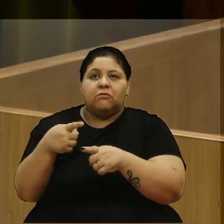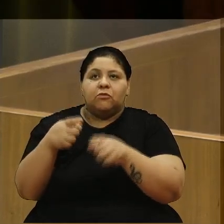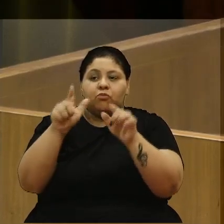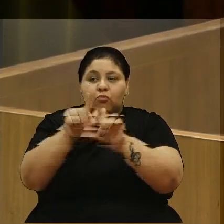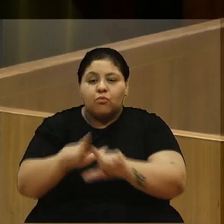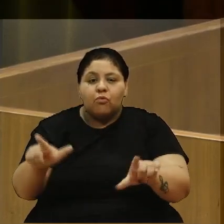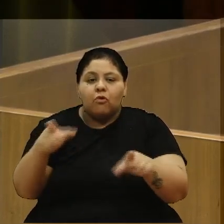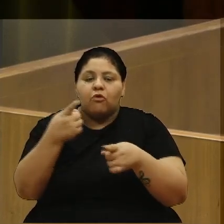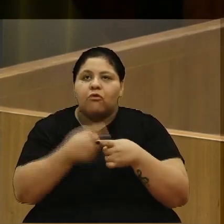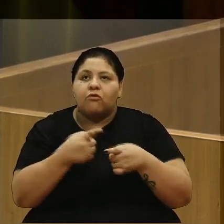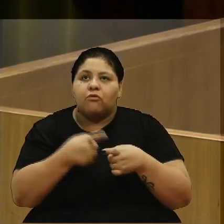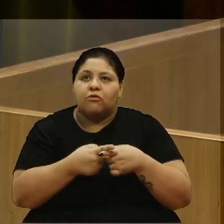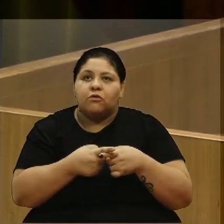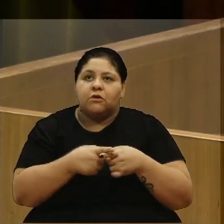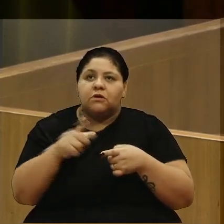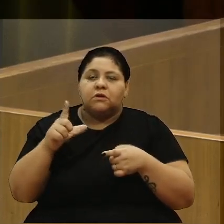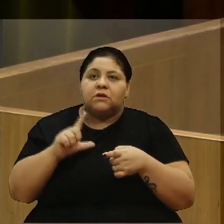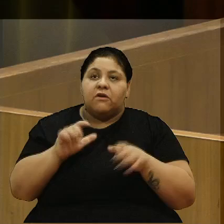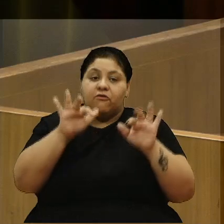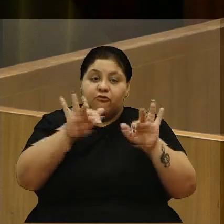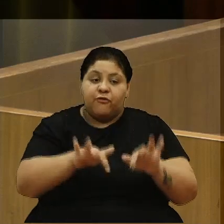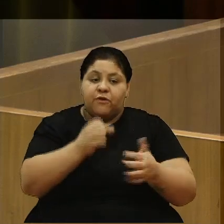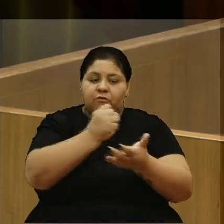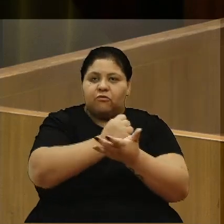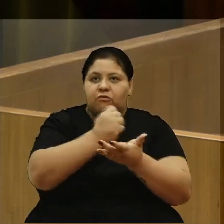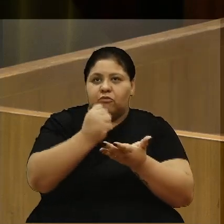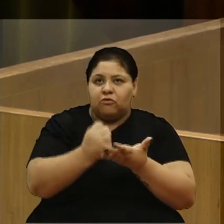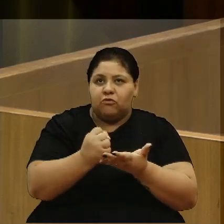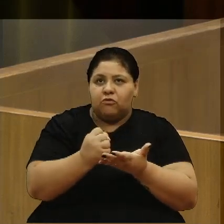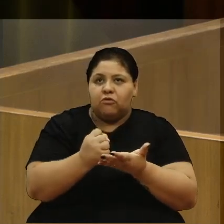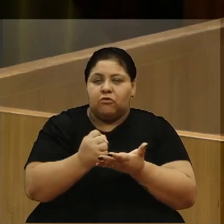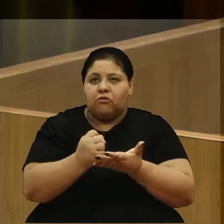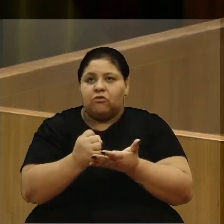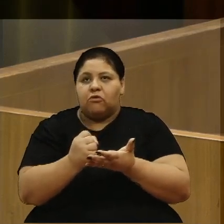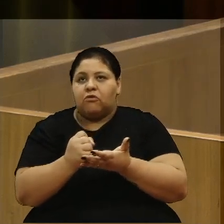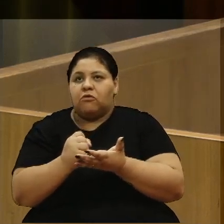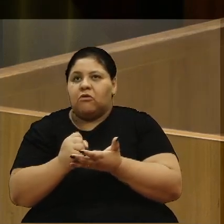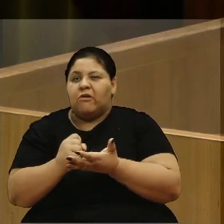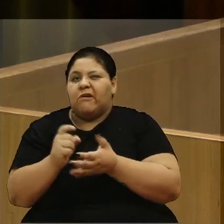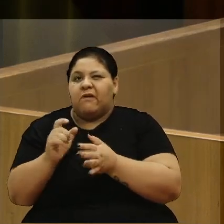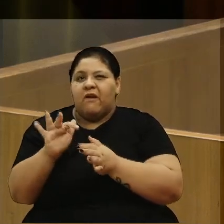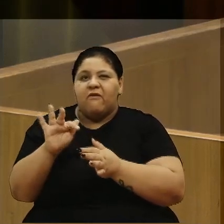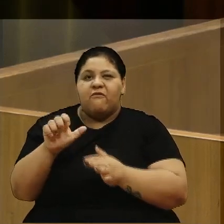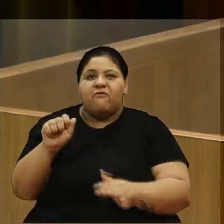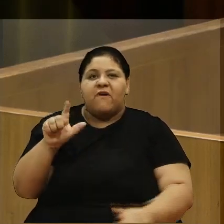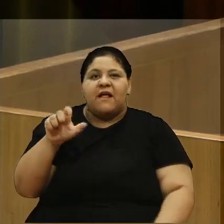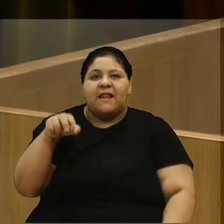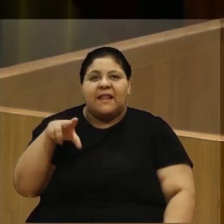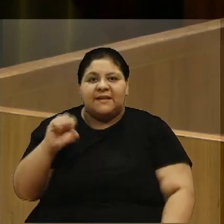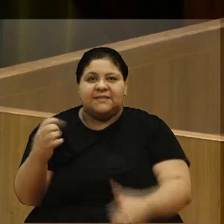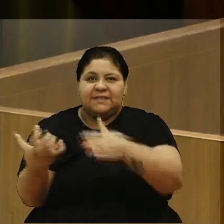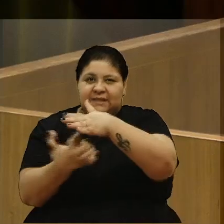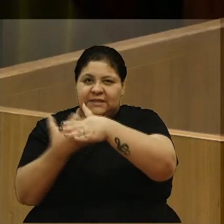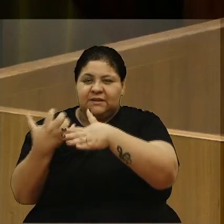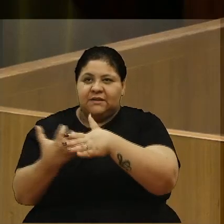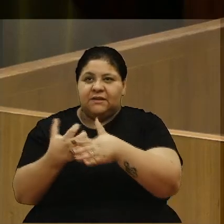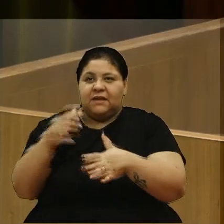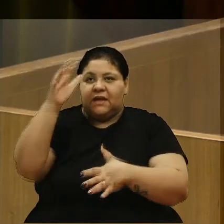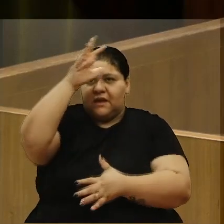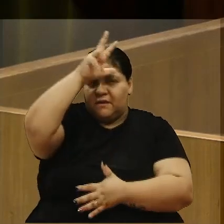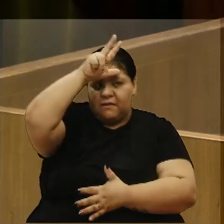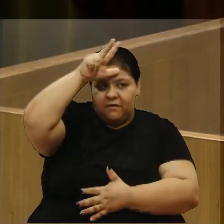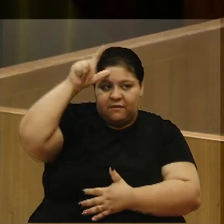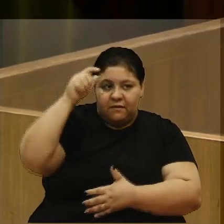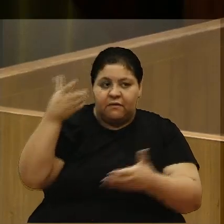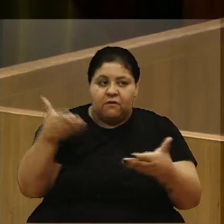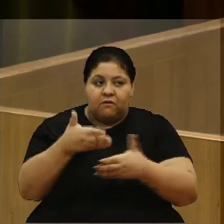limpos, porque houve o rompimento do contrato, houve a falência da empresa que prestava esse serviço, e aí a Prefeitura